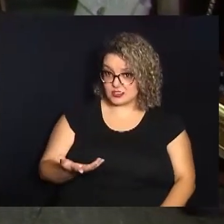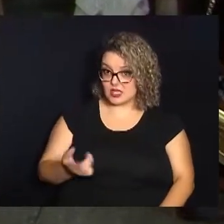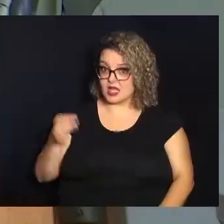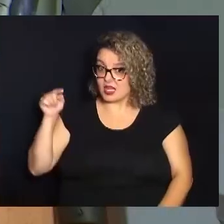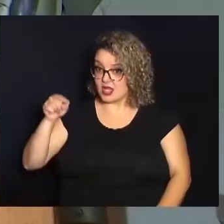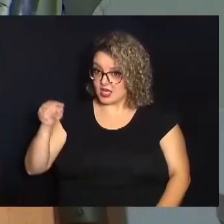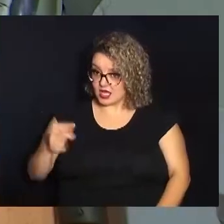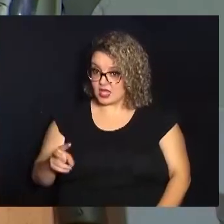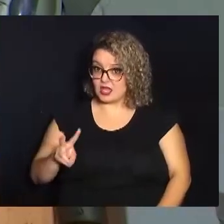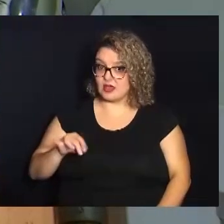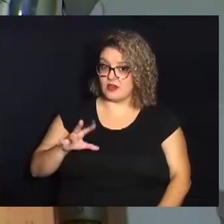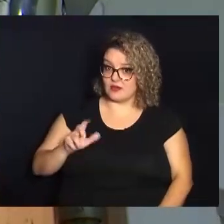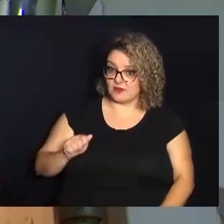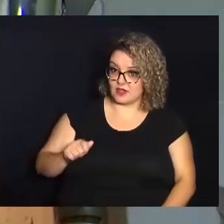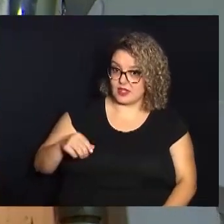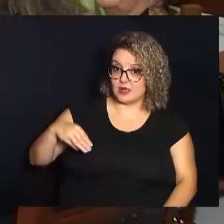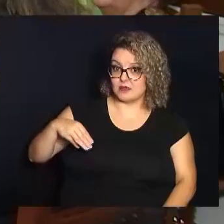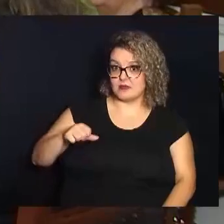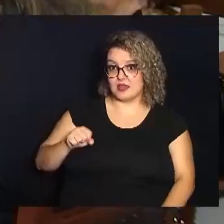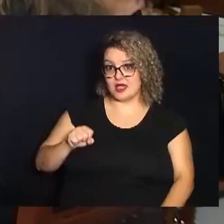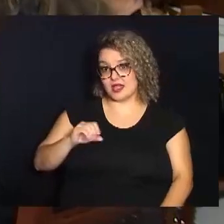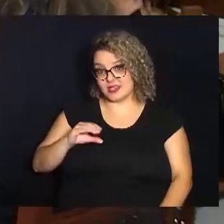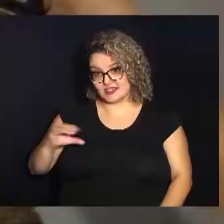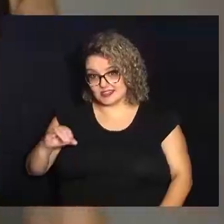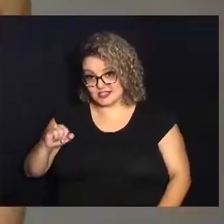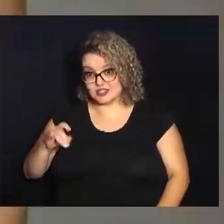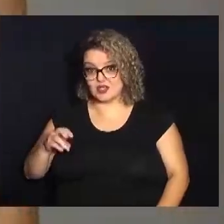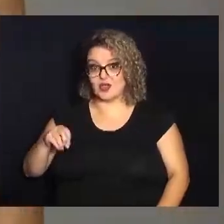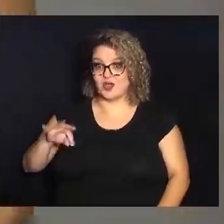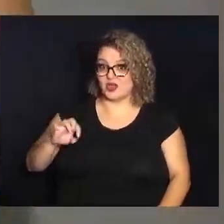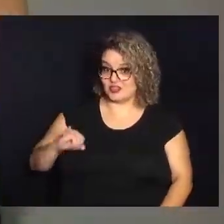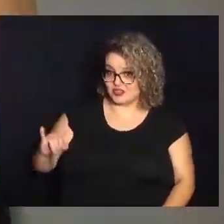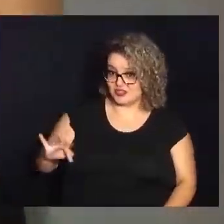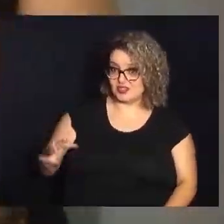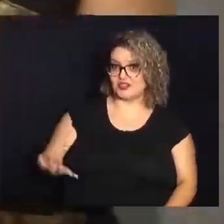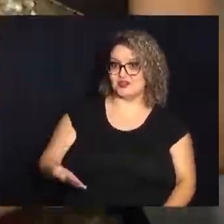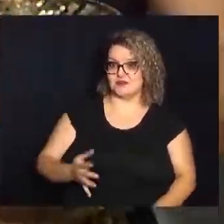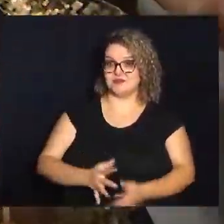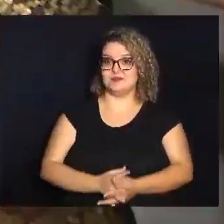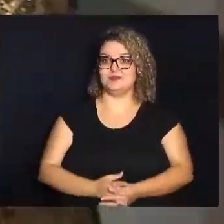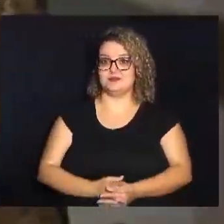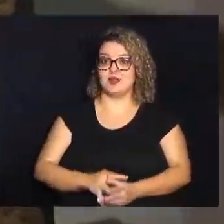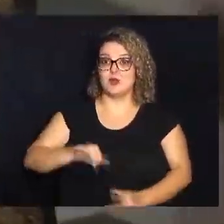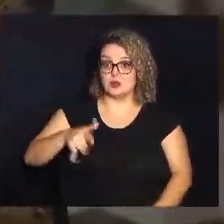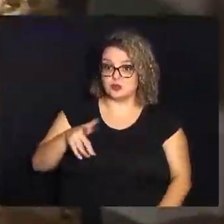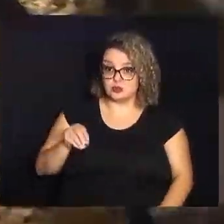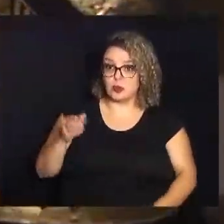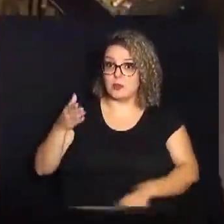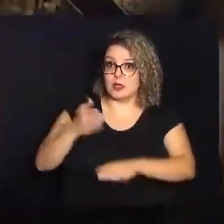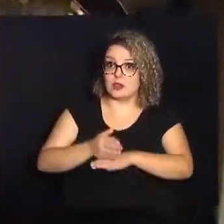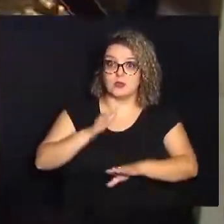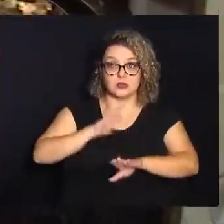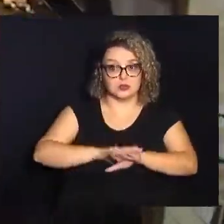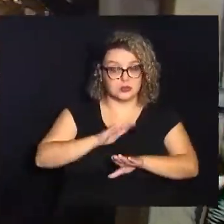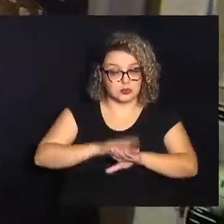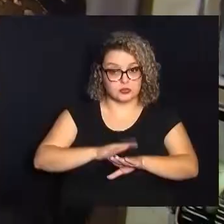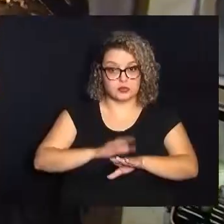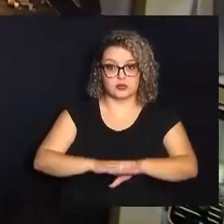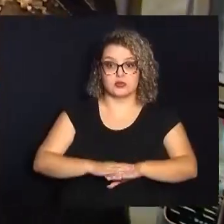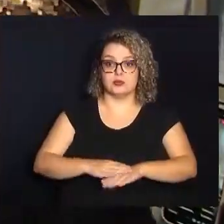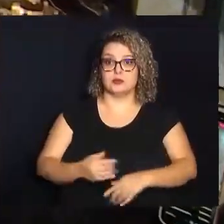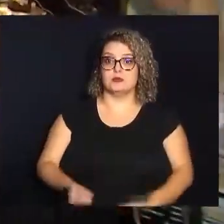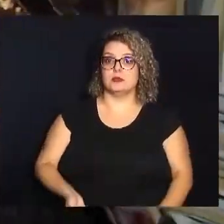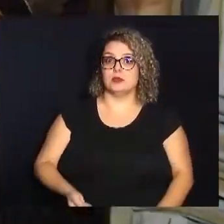italiano e, para a comemoração dos 150 anos, estava toda a caráter. Vestido como um bom